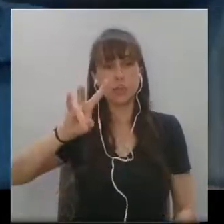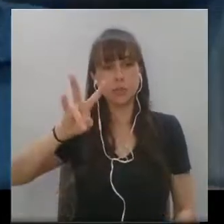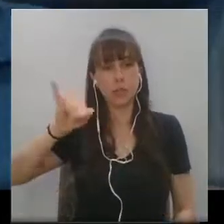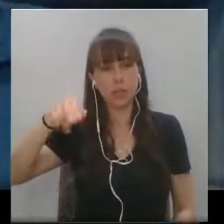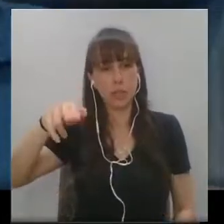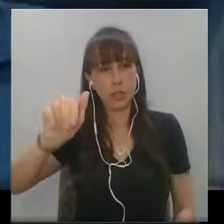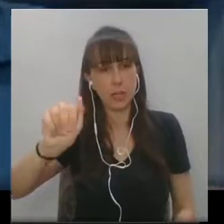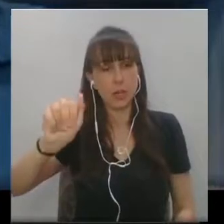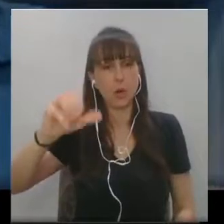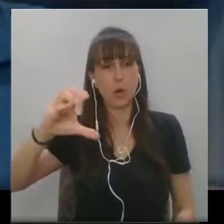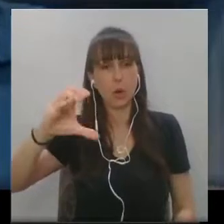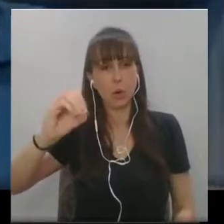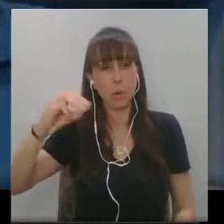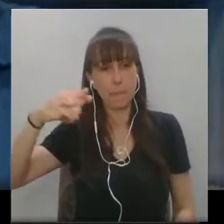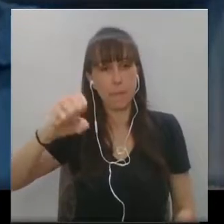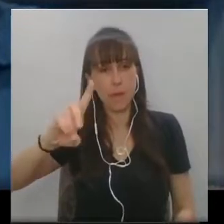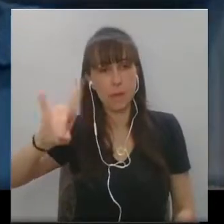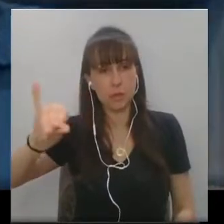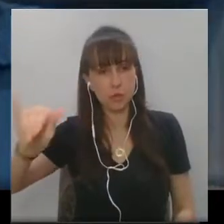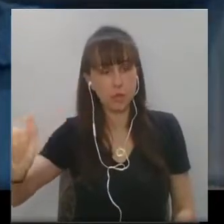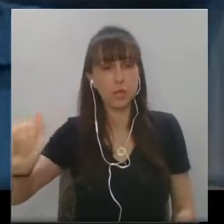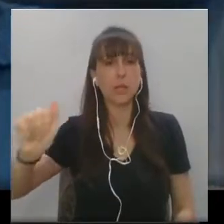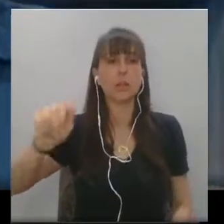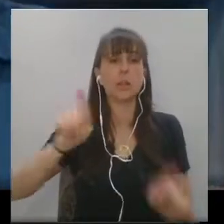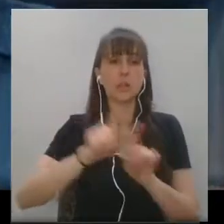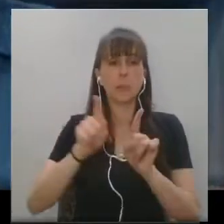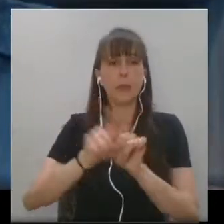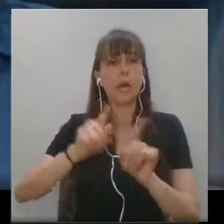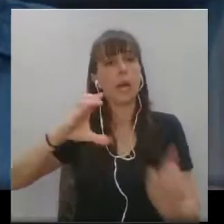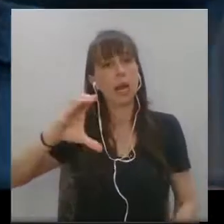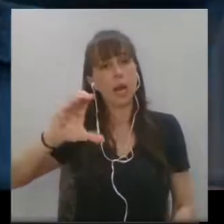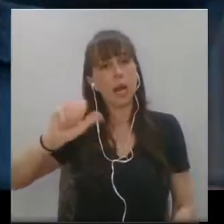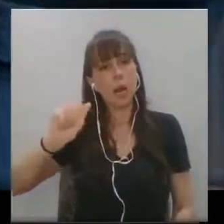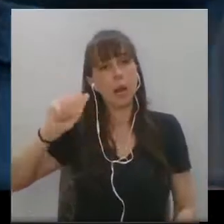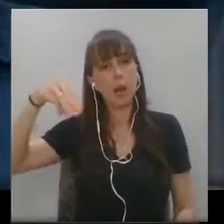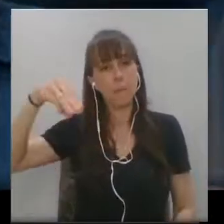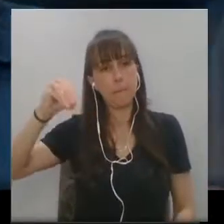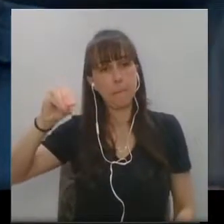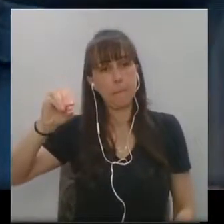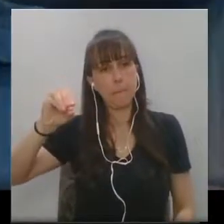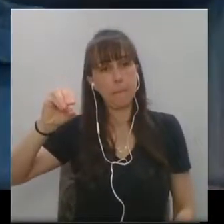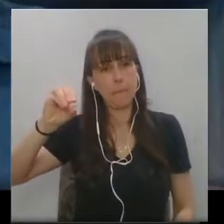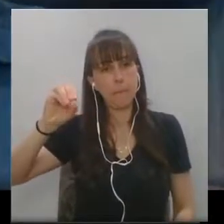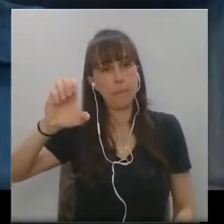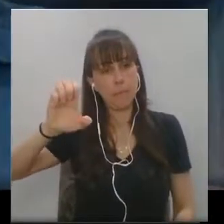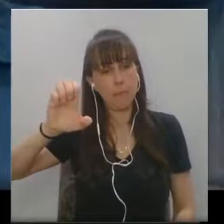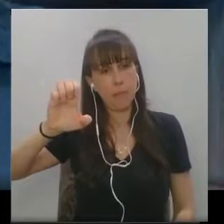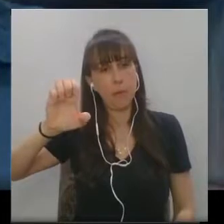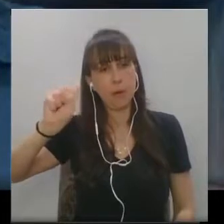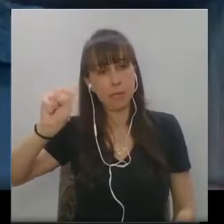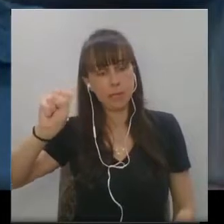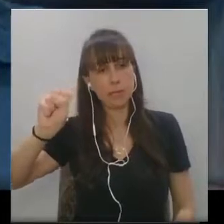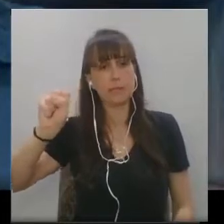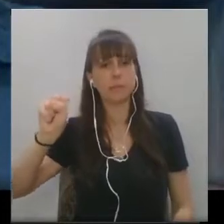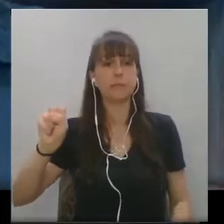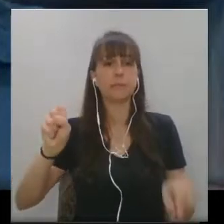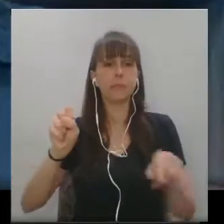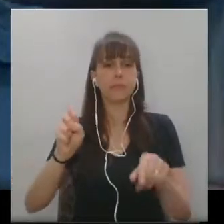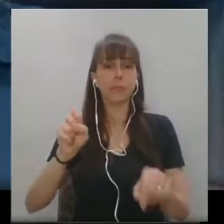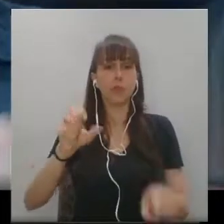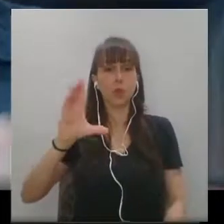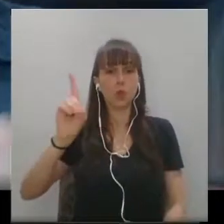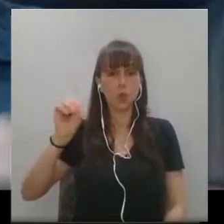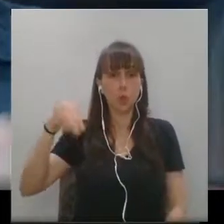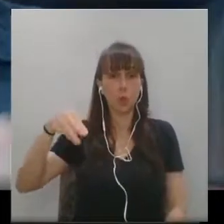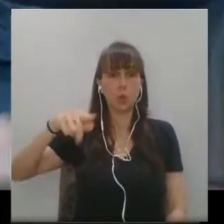Lusíadas, para nós, falantes, da língua portuguesa, Cervantes, né, com sua obra, né, o Dom Quixote,